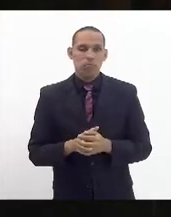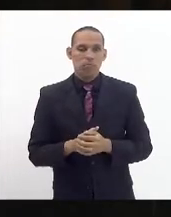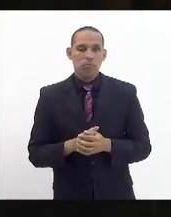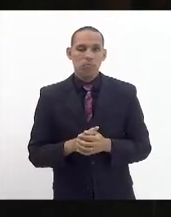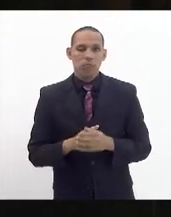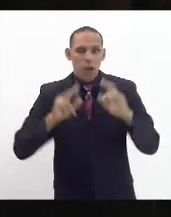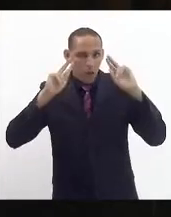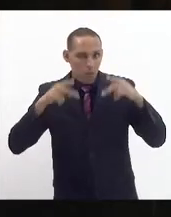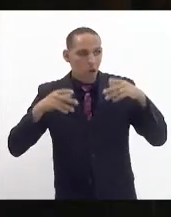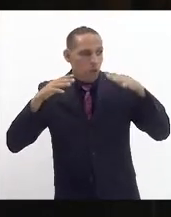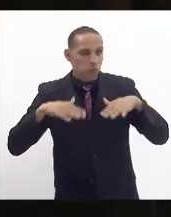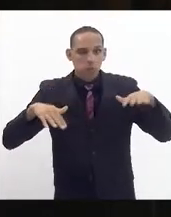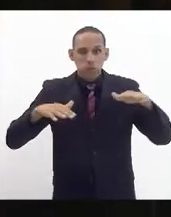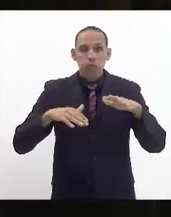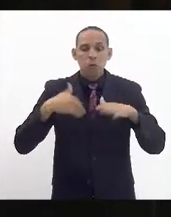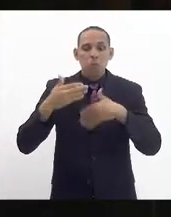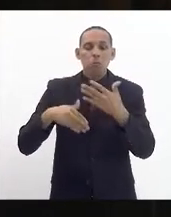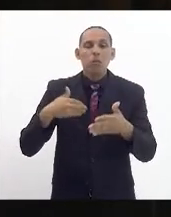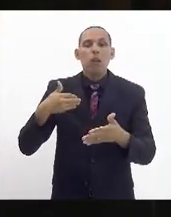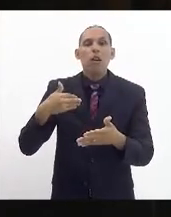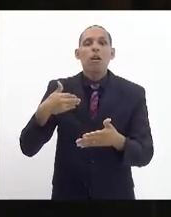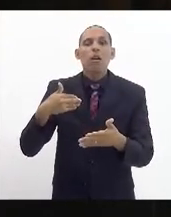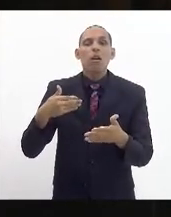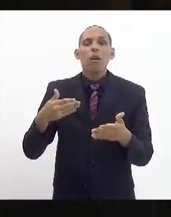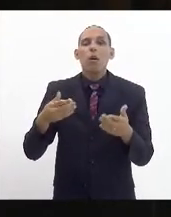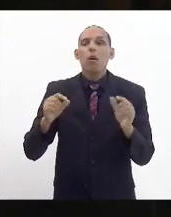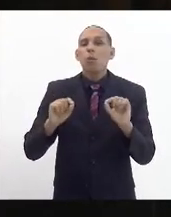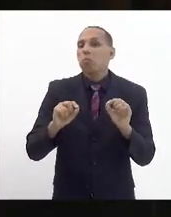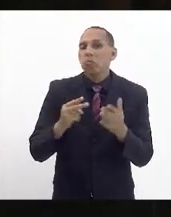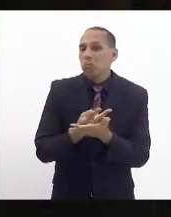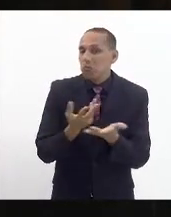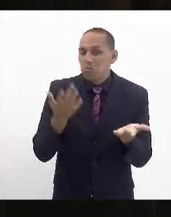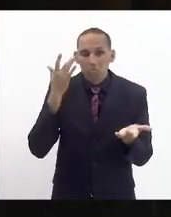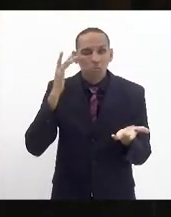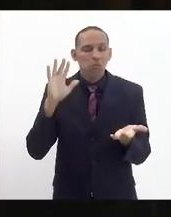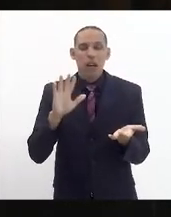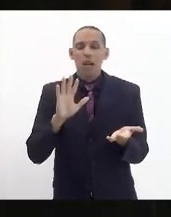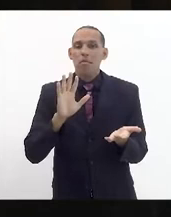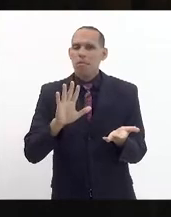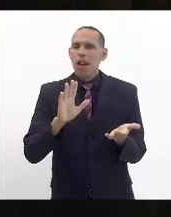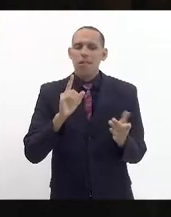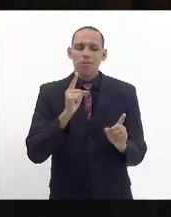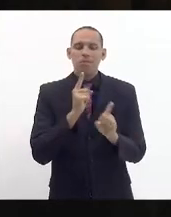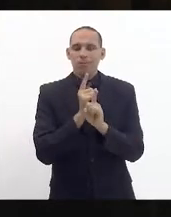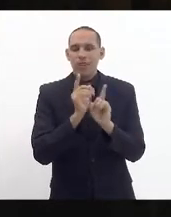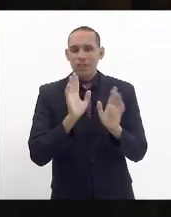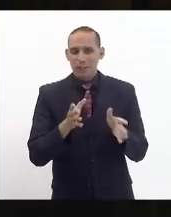seres humanos ainda não sabemos, mas é evidente que já foi detectado